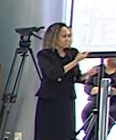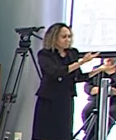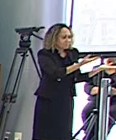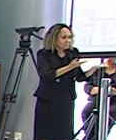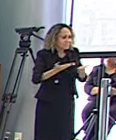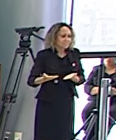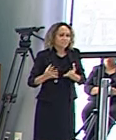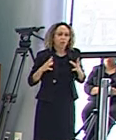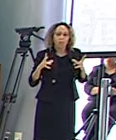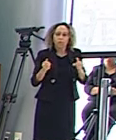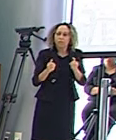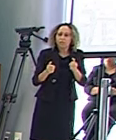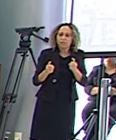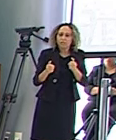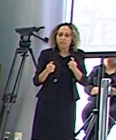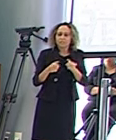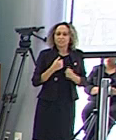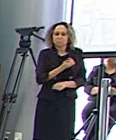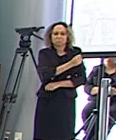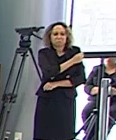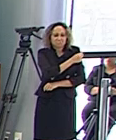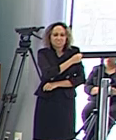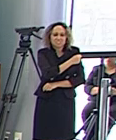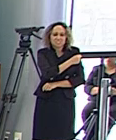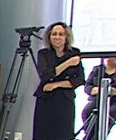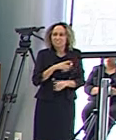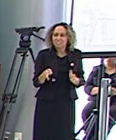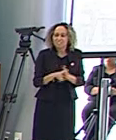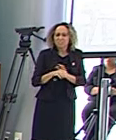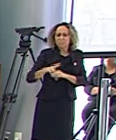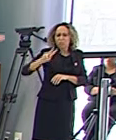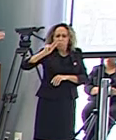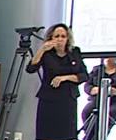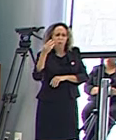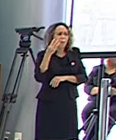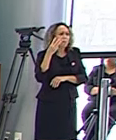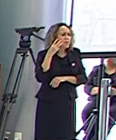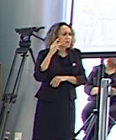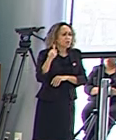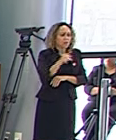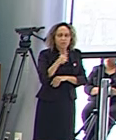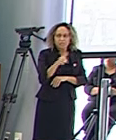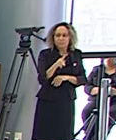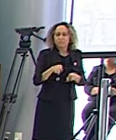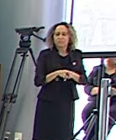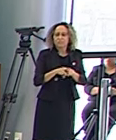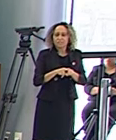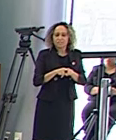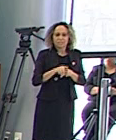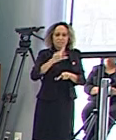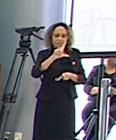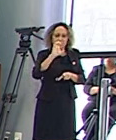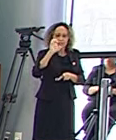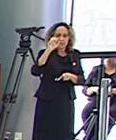aqui, e 40 milhões de estudantes da rede pública que estão hoje em aula, e 2 milhões de professores, em nome do Carlos Rubens Teixeira e